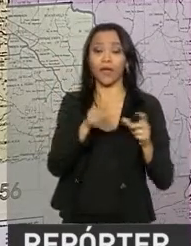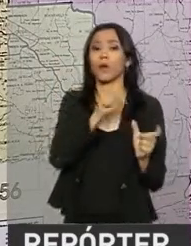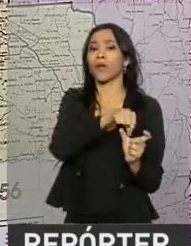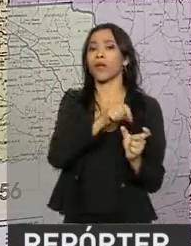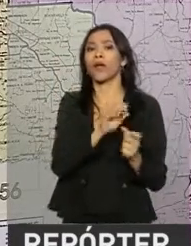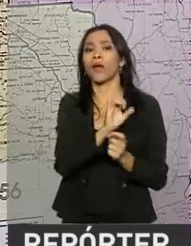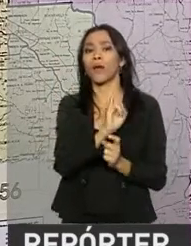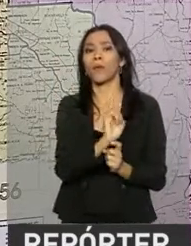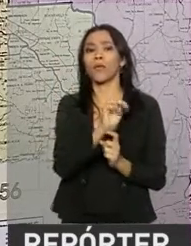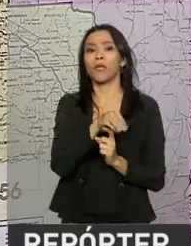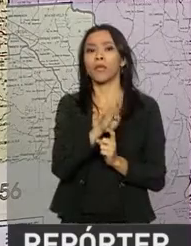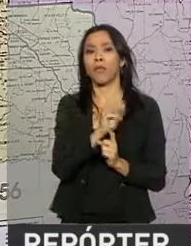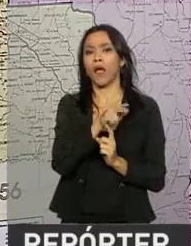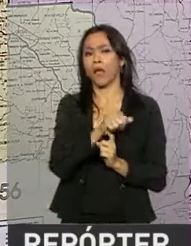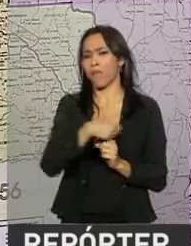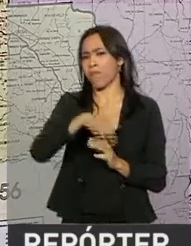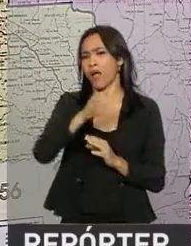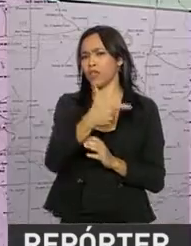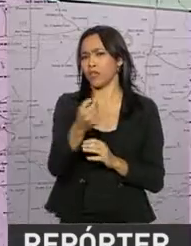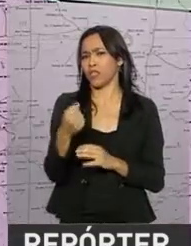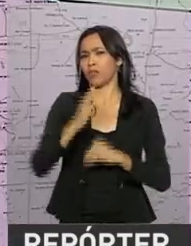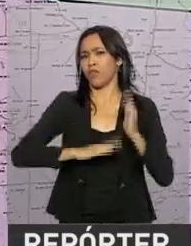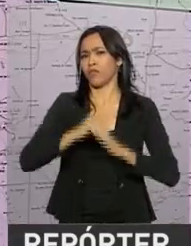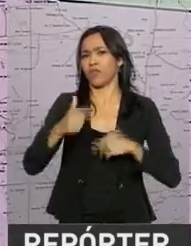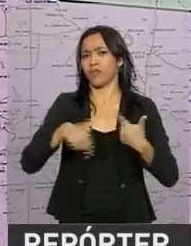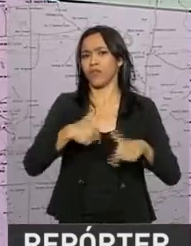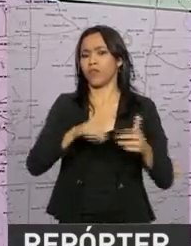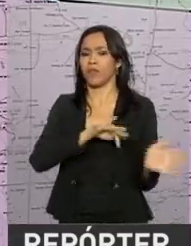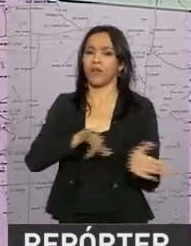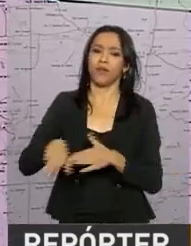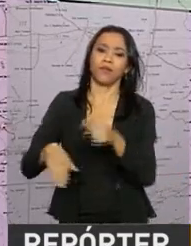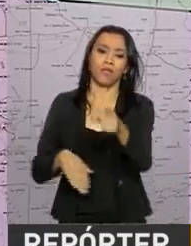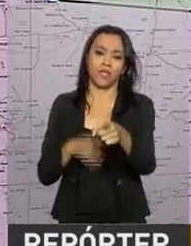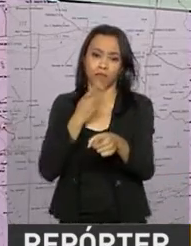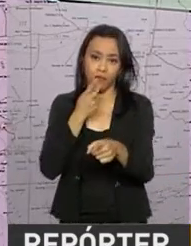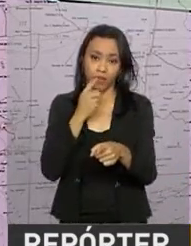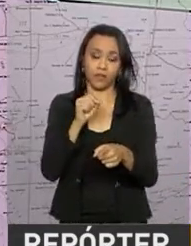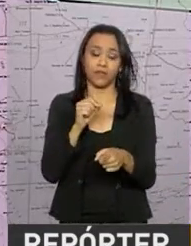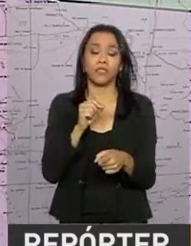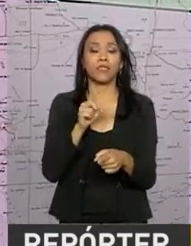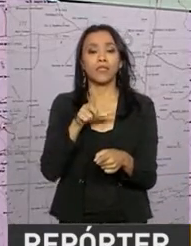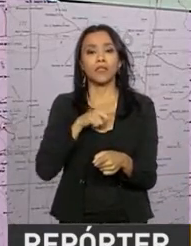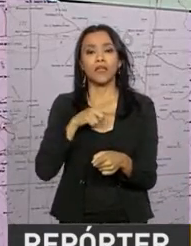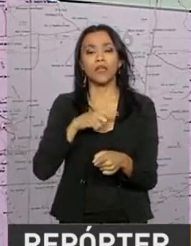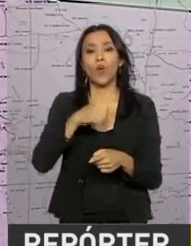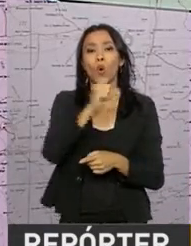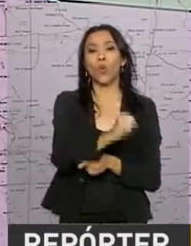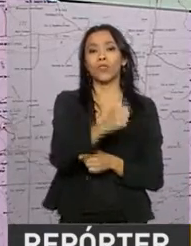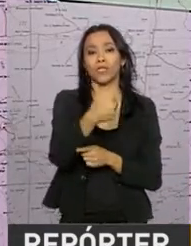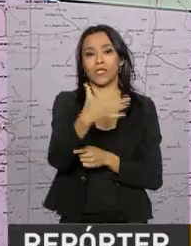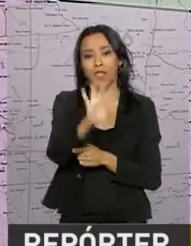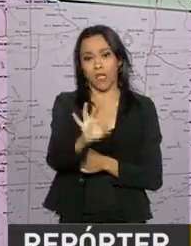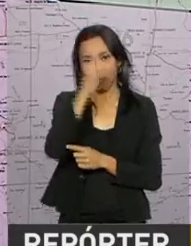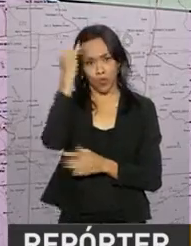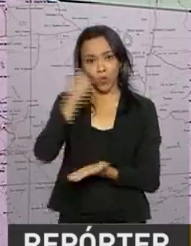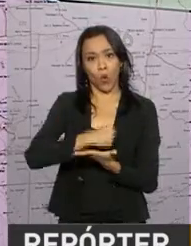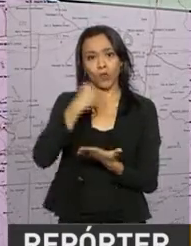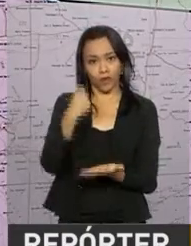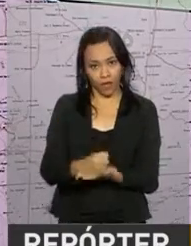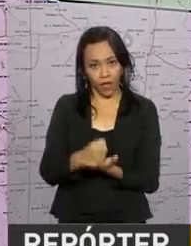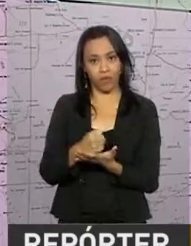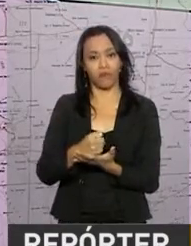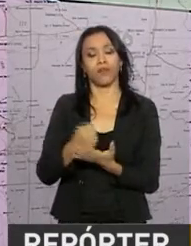Brasil, com mais de 800 profissionais trabalhando. O PrevFogo conta com aproximadamente 810 pessoas contratadas para fazer o combate aos